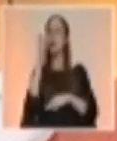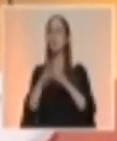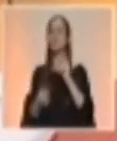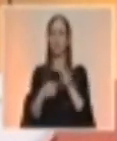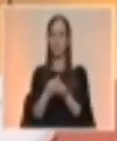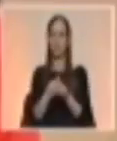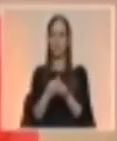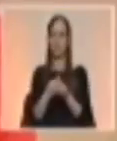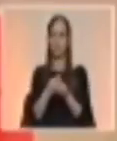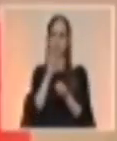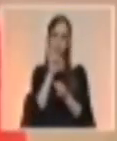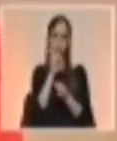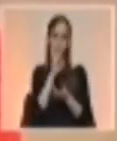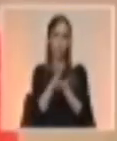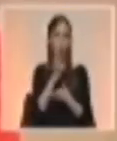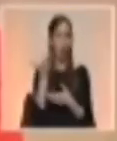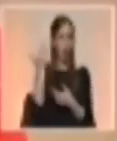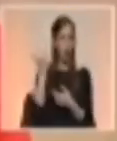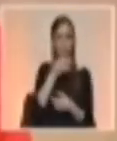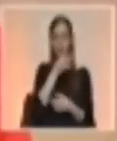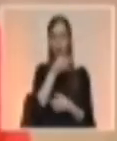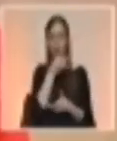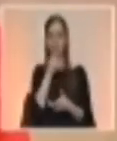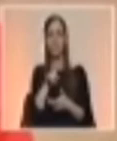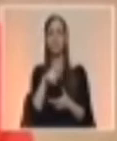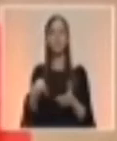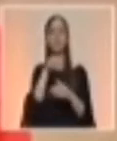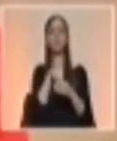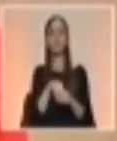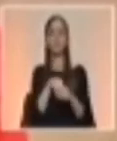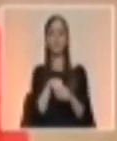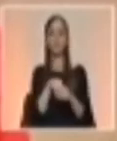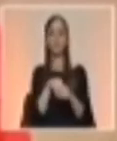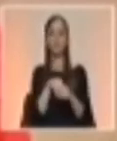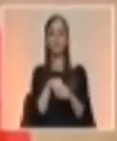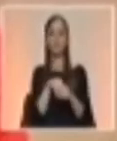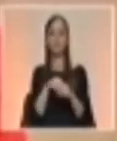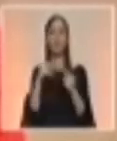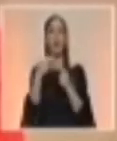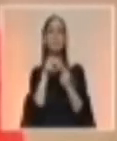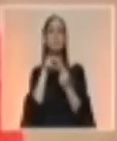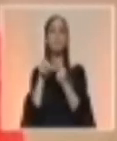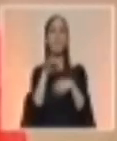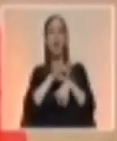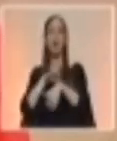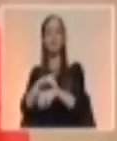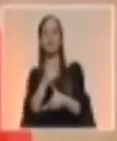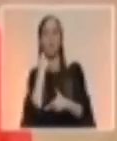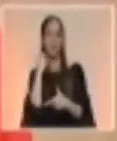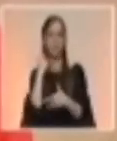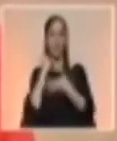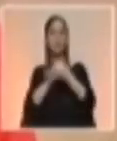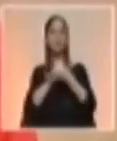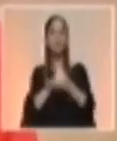retomando aquilo que estava a referir há pouco, isto enquadra-se então na perspectiva de orientação vocacional, sim, apoiar